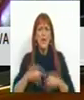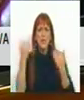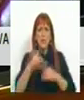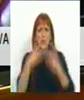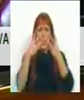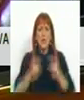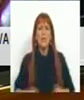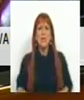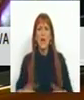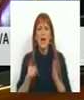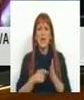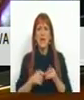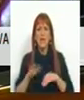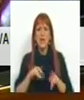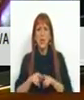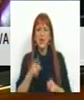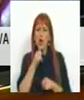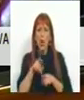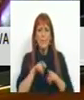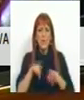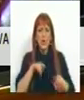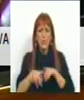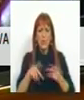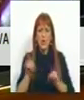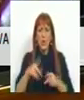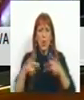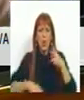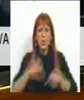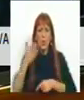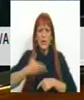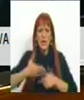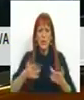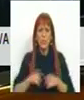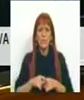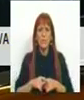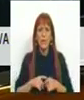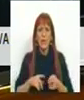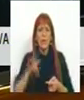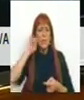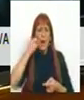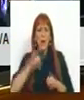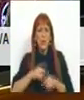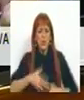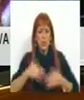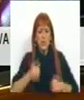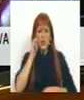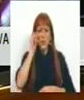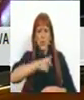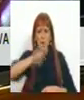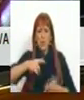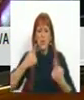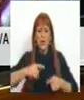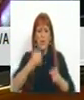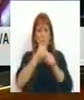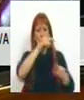restringir o orçamento, é necessário fazê-lo com opções políticas e não cortando o direito, colocando em causa o bem-estar dos homens que